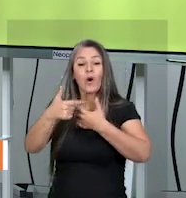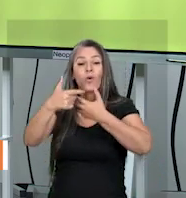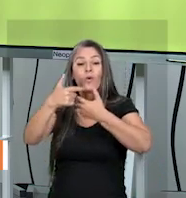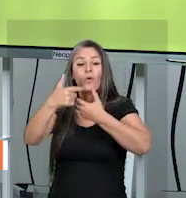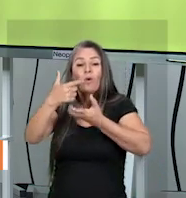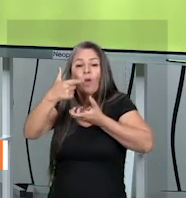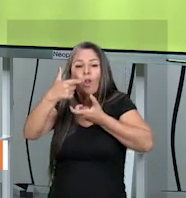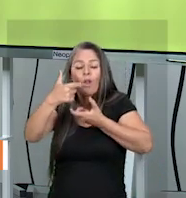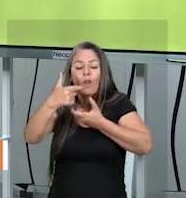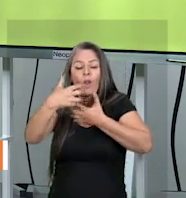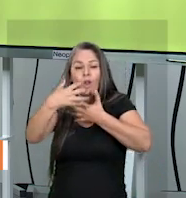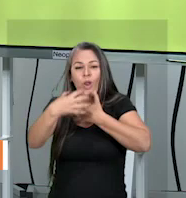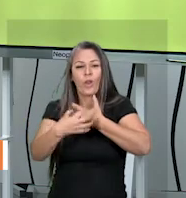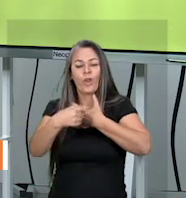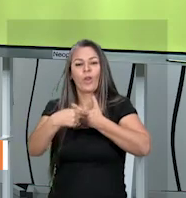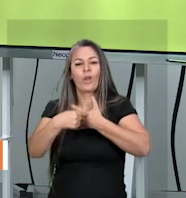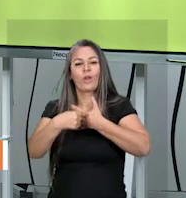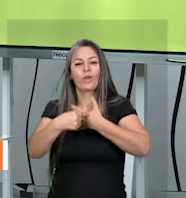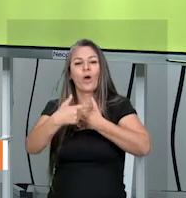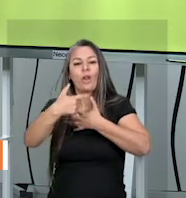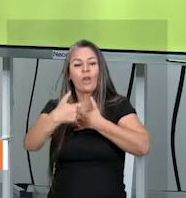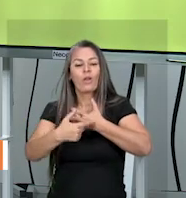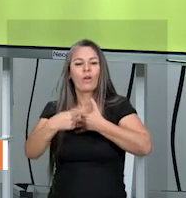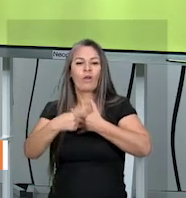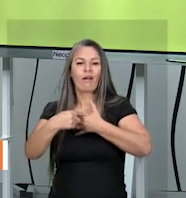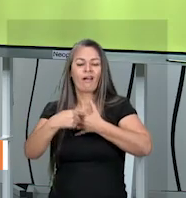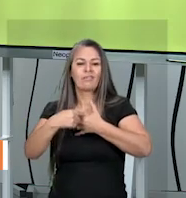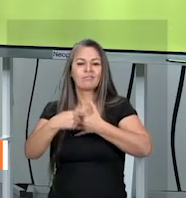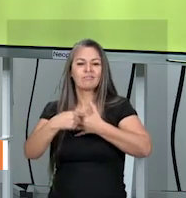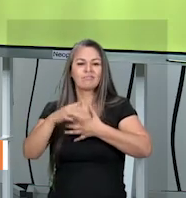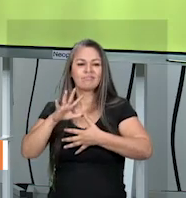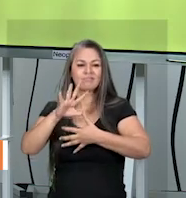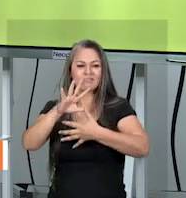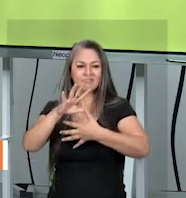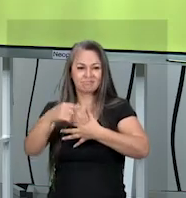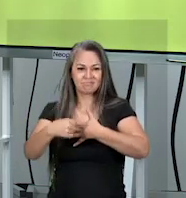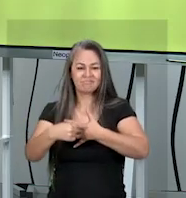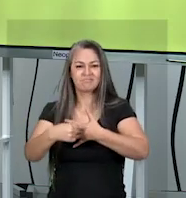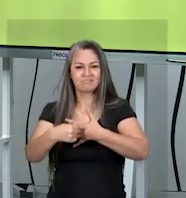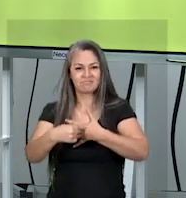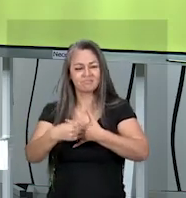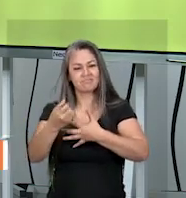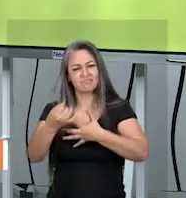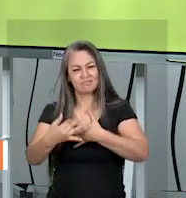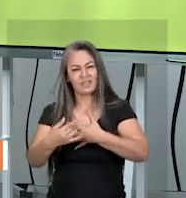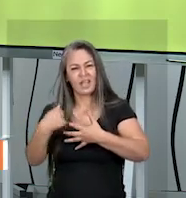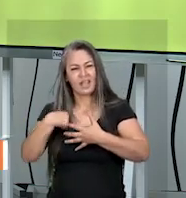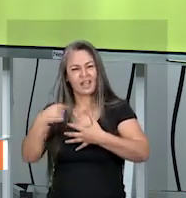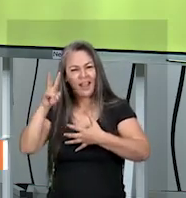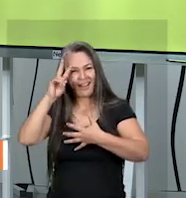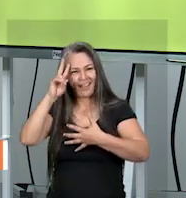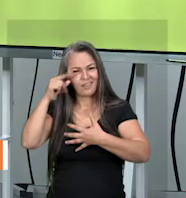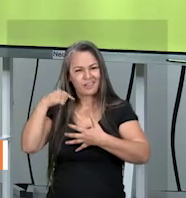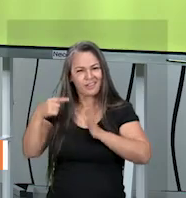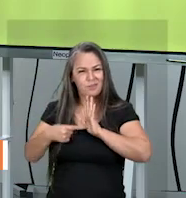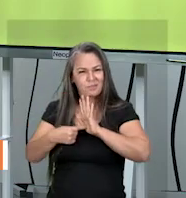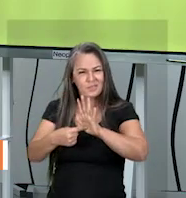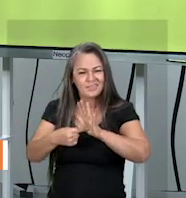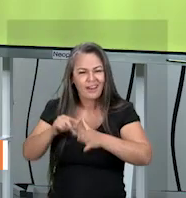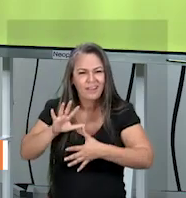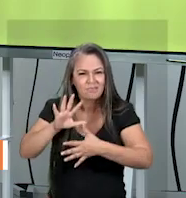aí privilegiada, né, nos 4 hemisférios, como eu trouxe lá no mapa, lá no inicinho, ou seja, no hemisfério norte,